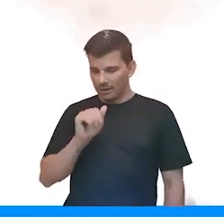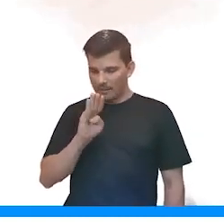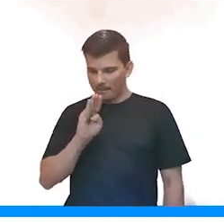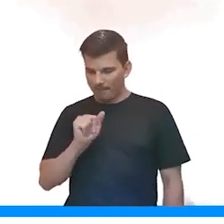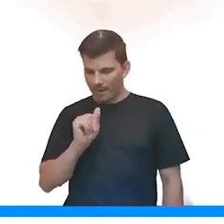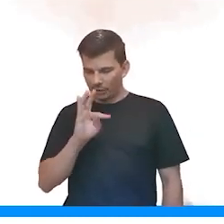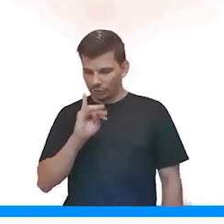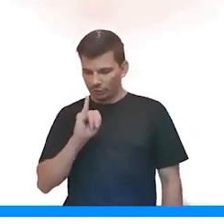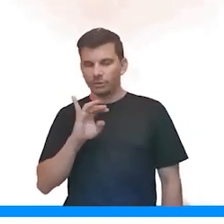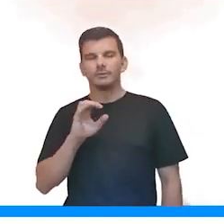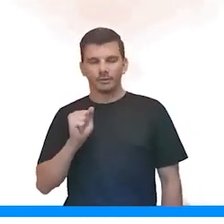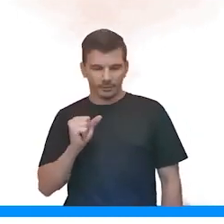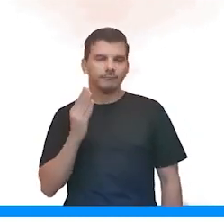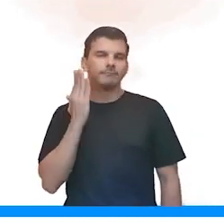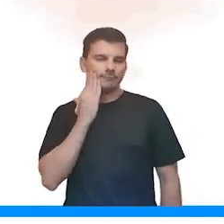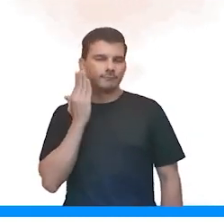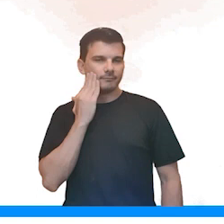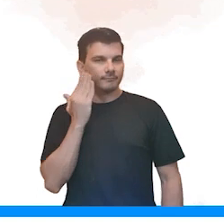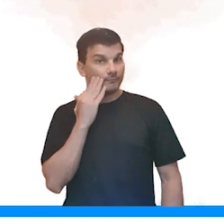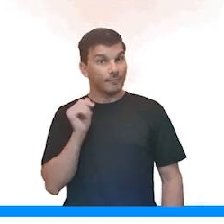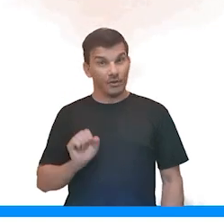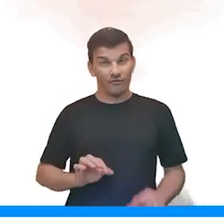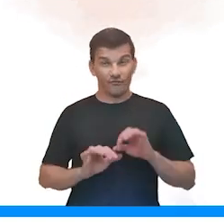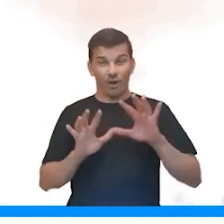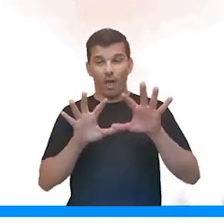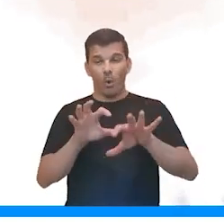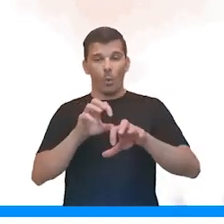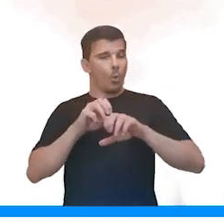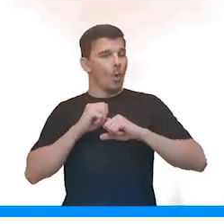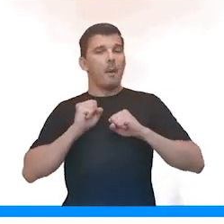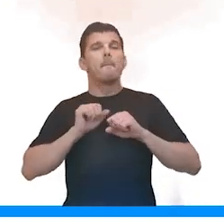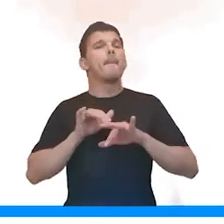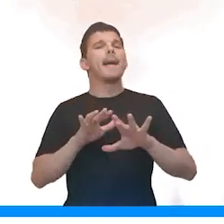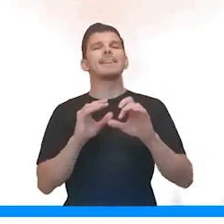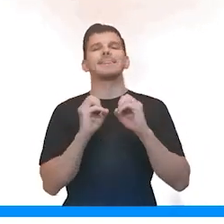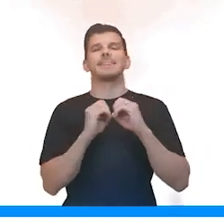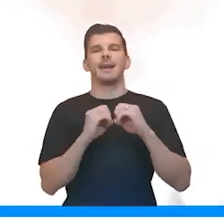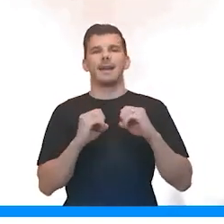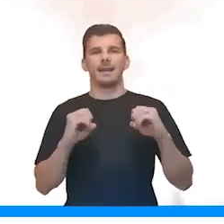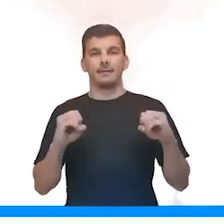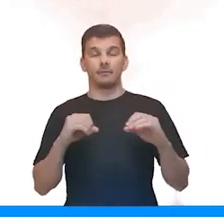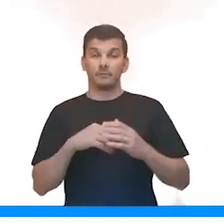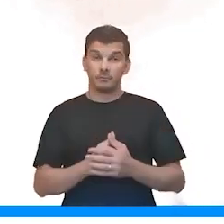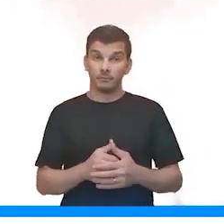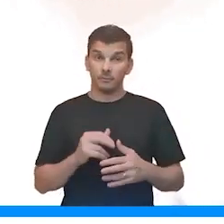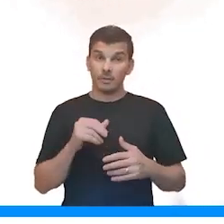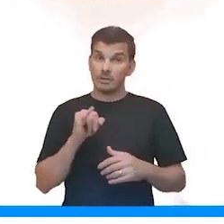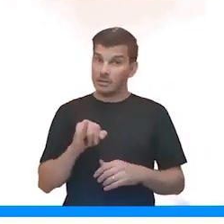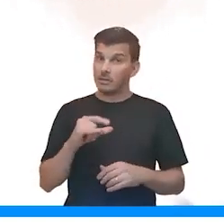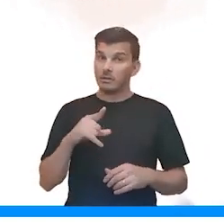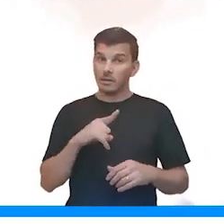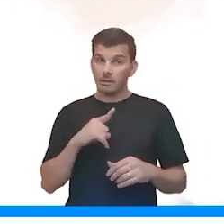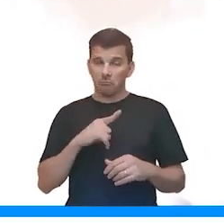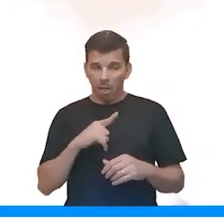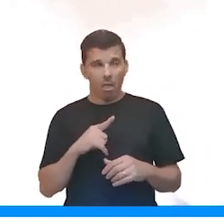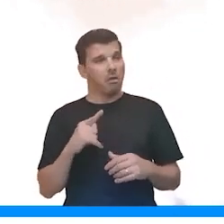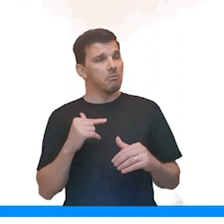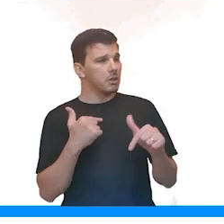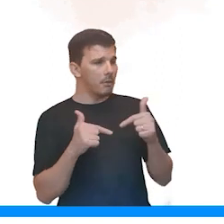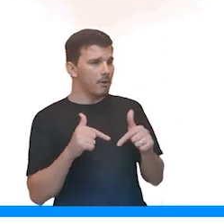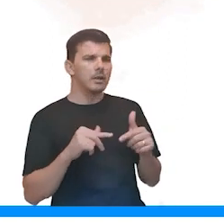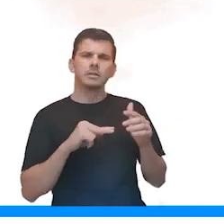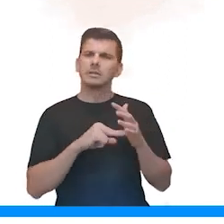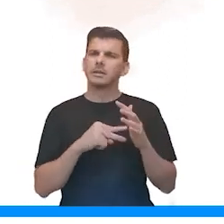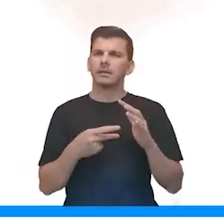transformação adiabática, tá? Na transformação adiabática, o gás ele não ganha nem perde calor. Então se